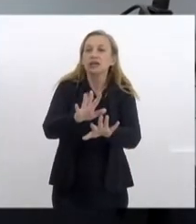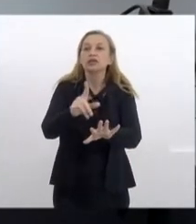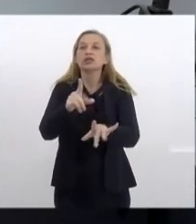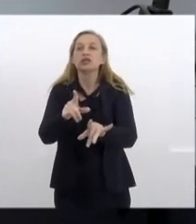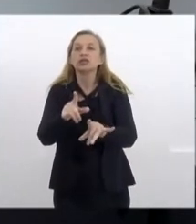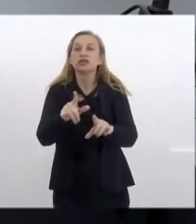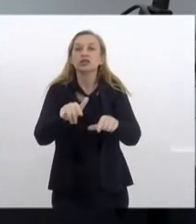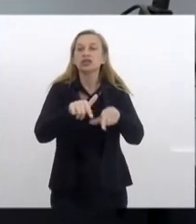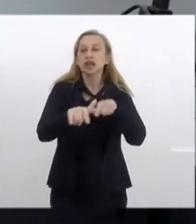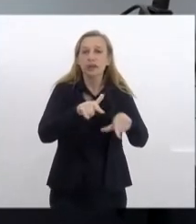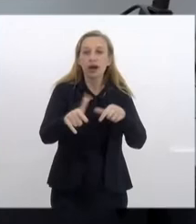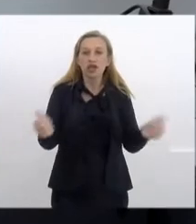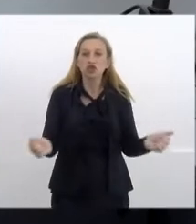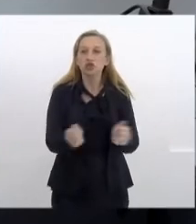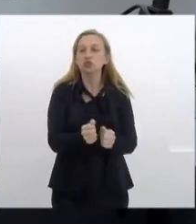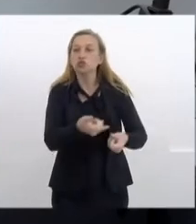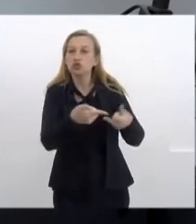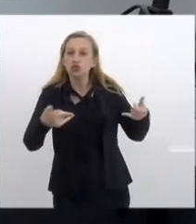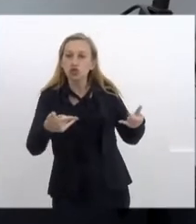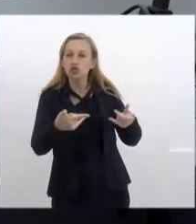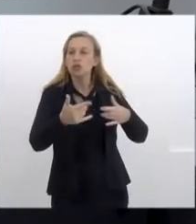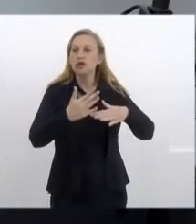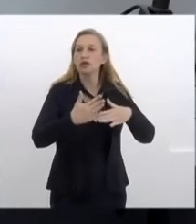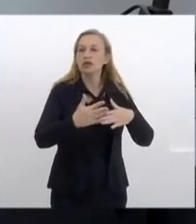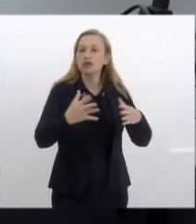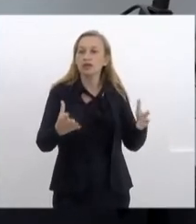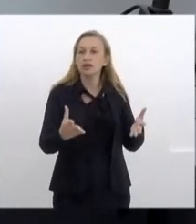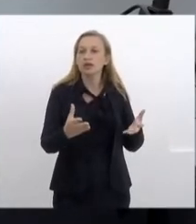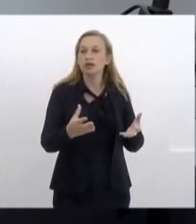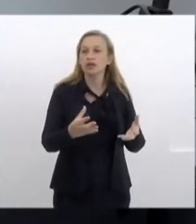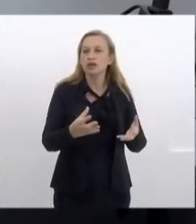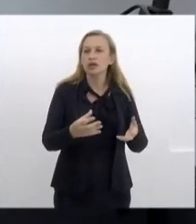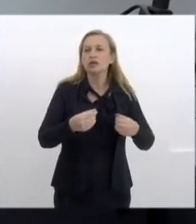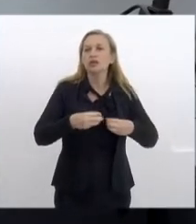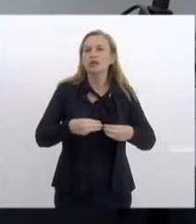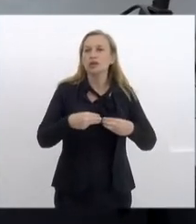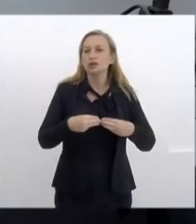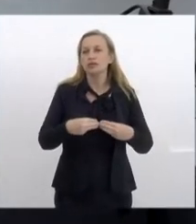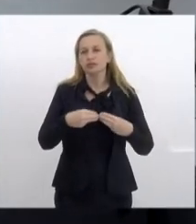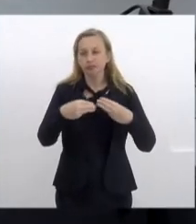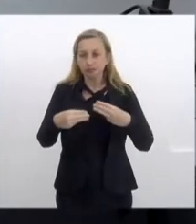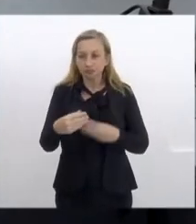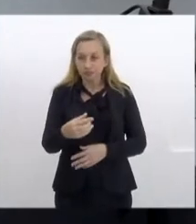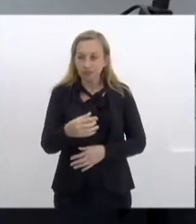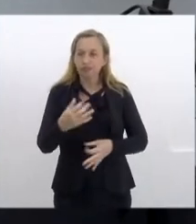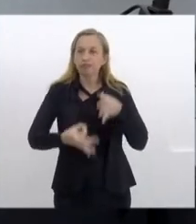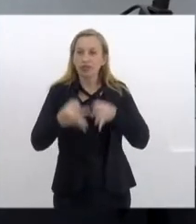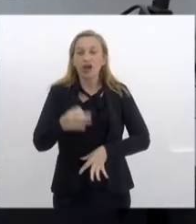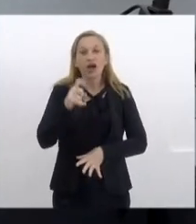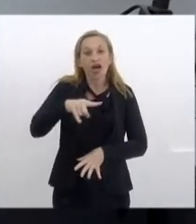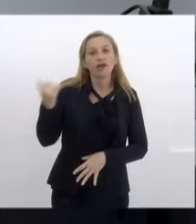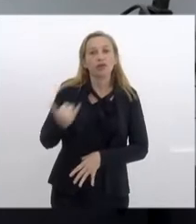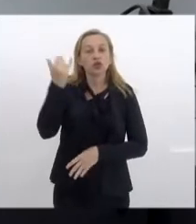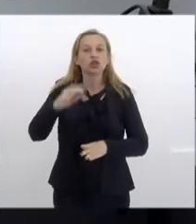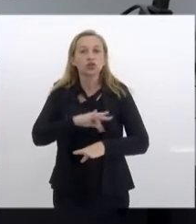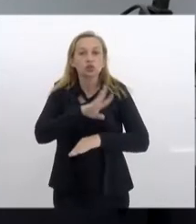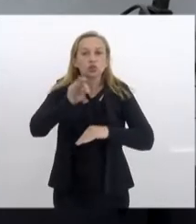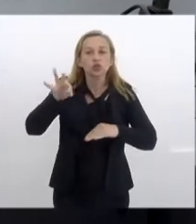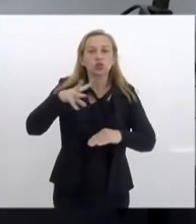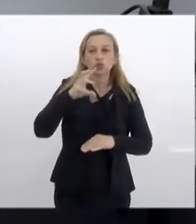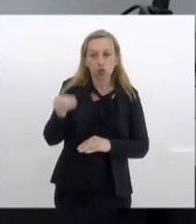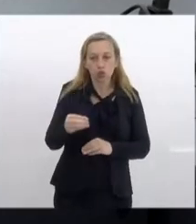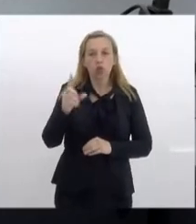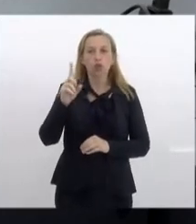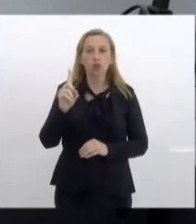um trabalho junto ao Ministério da Justiça. Já a Senapred, ela faz um acolhimento, que é junto ao Ministério da Cidadania. Então, tudo isso é importante, foi